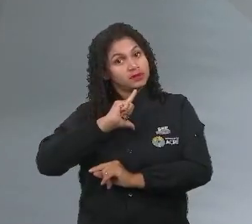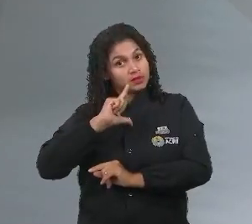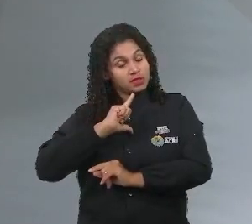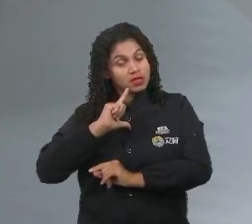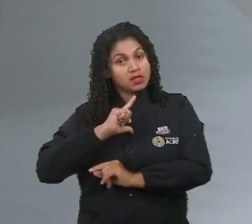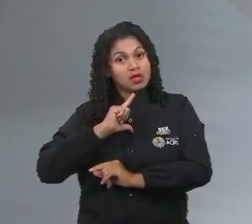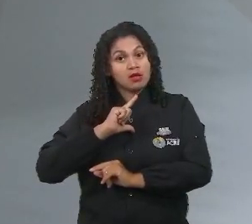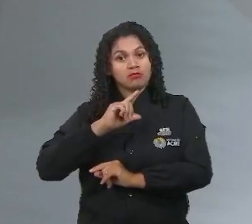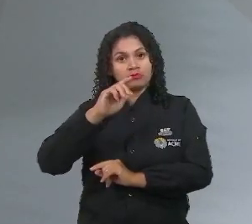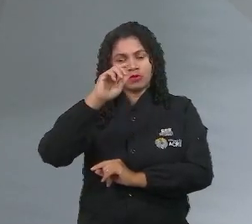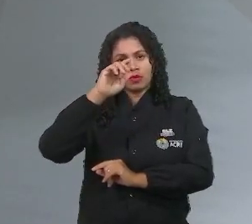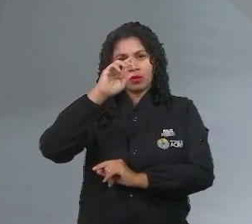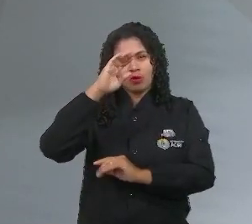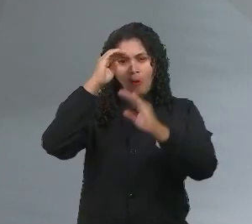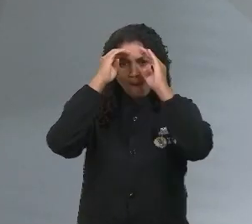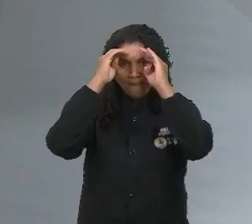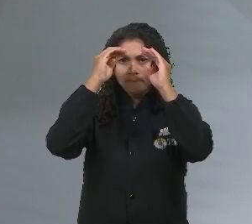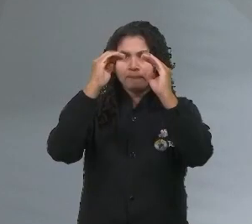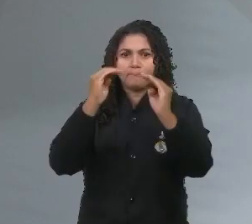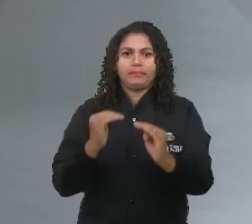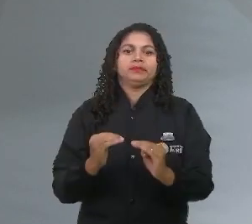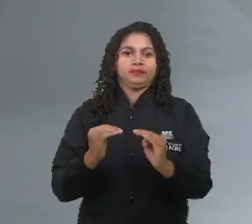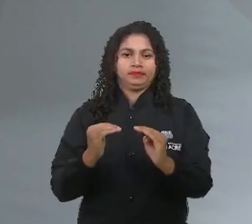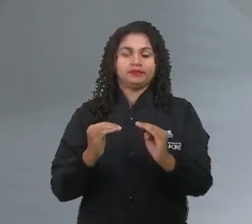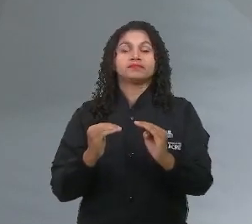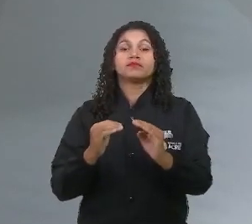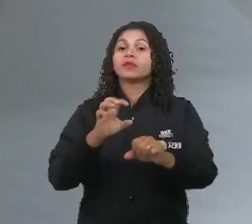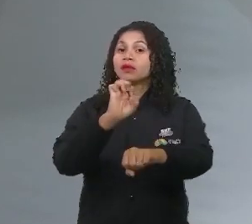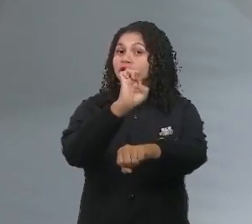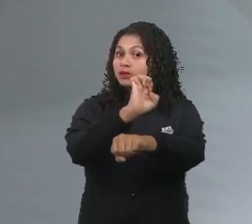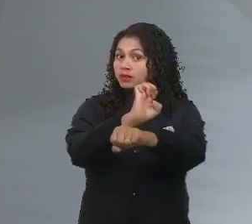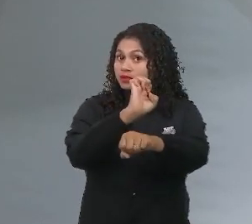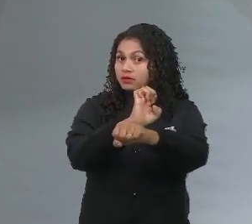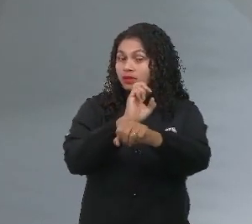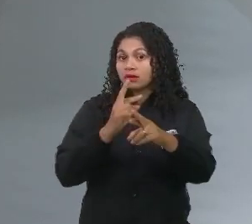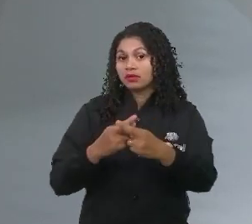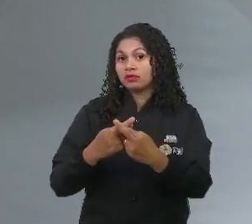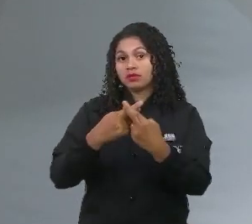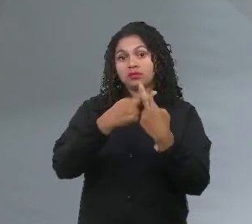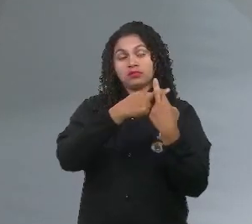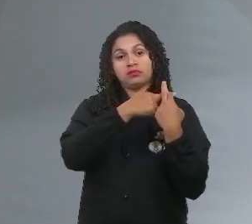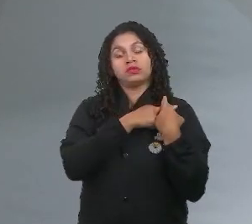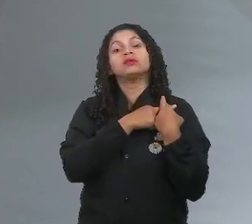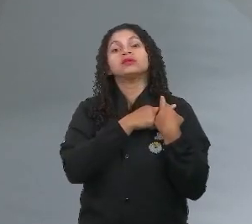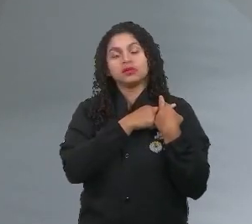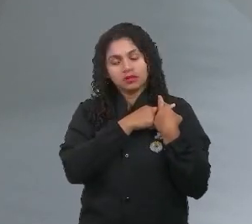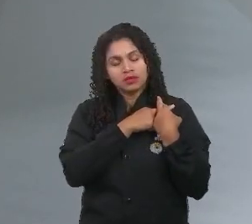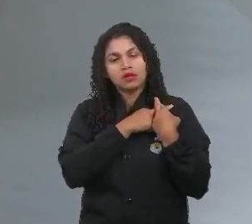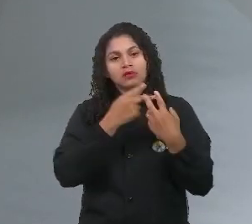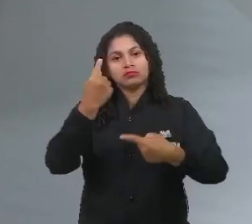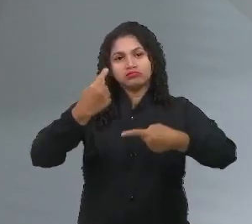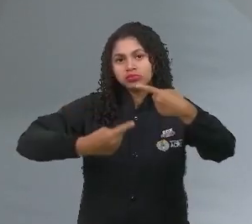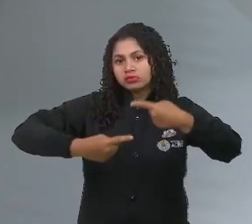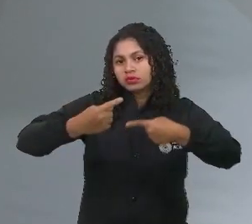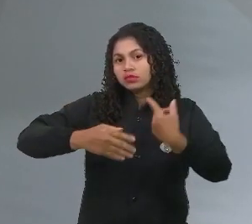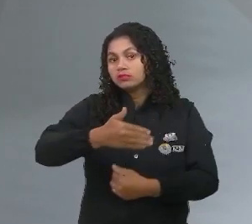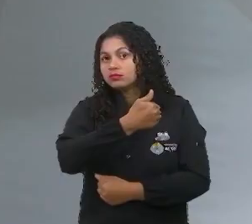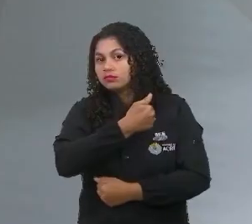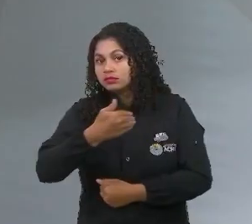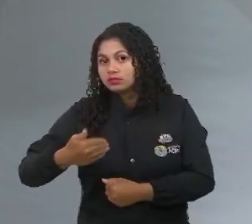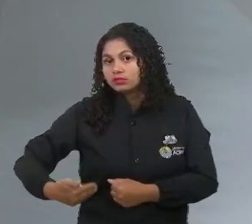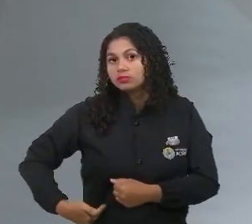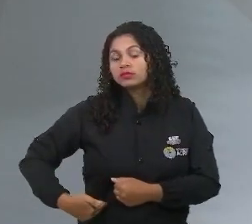O Estado, ele acaba sendo um provedor, um responsável, através das suas políticas públicas,